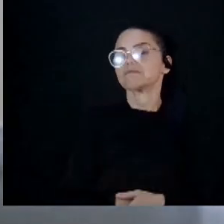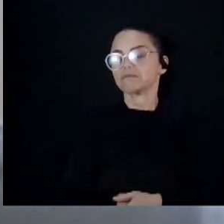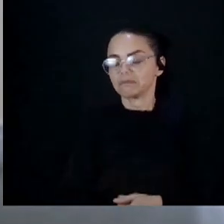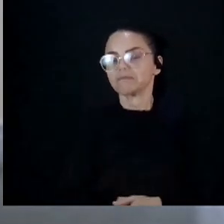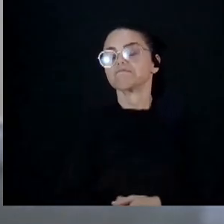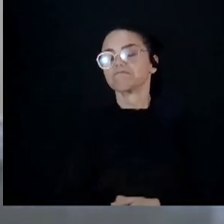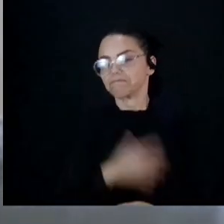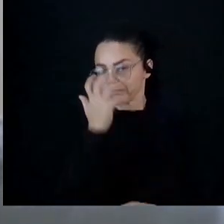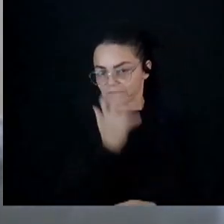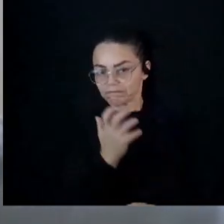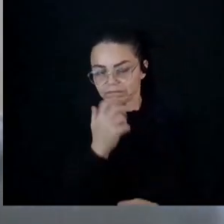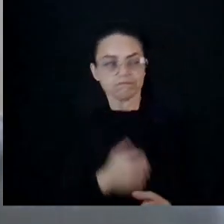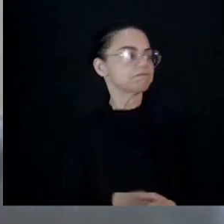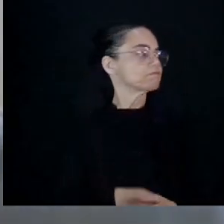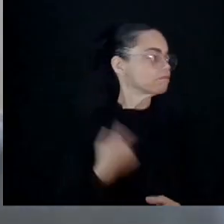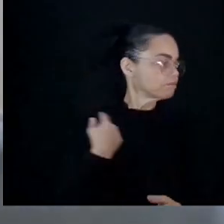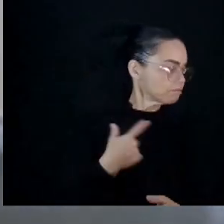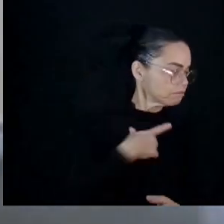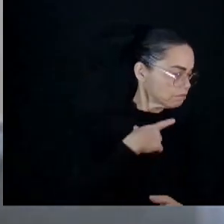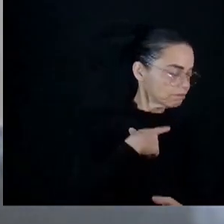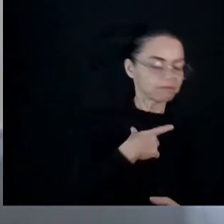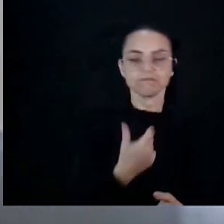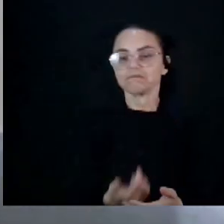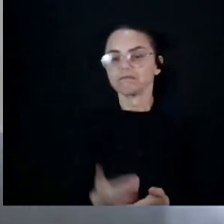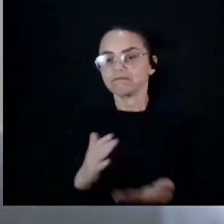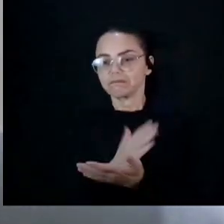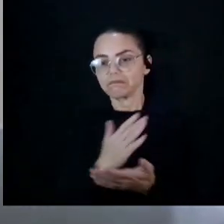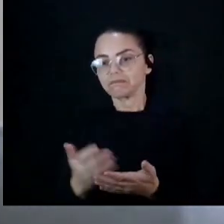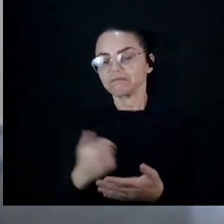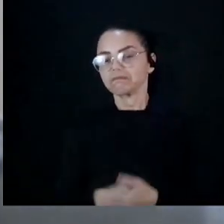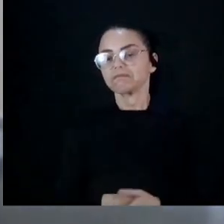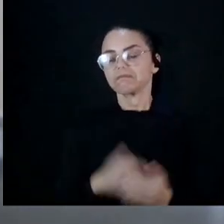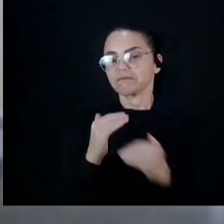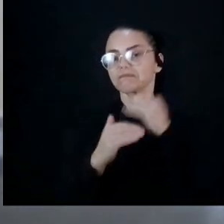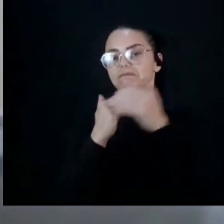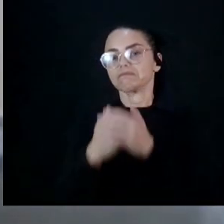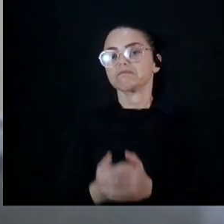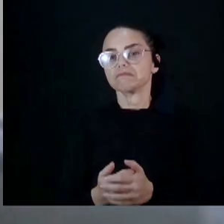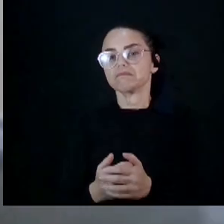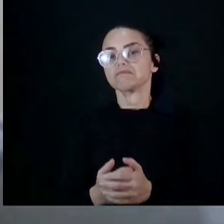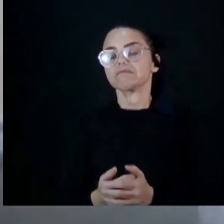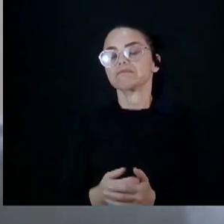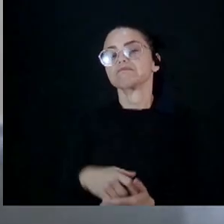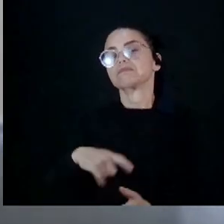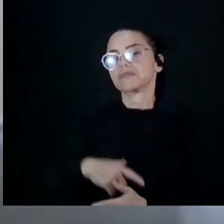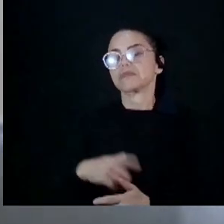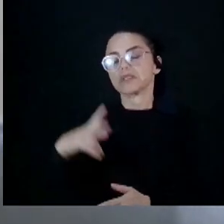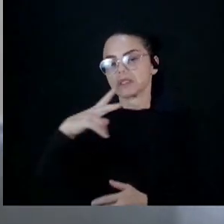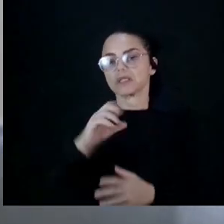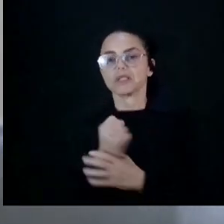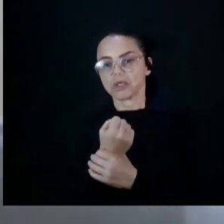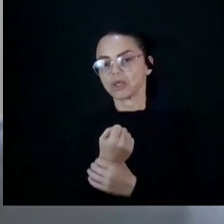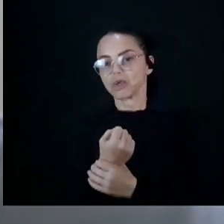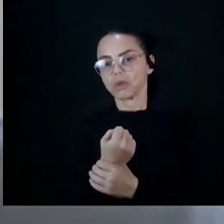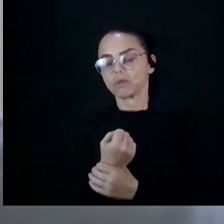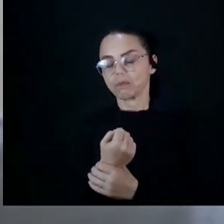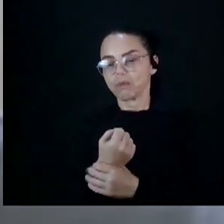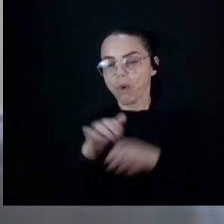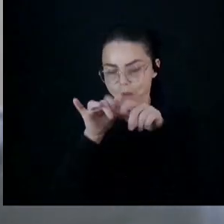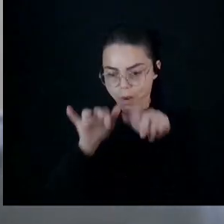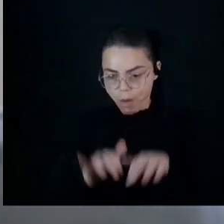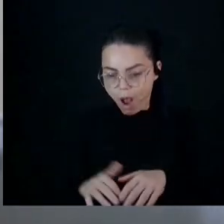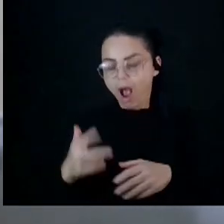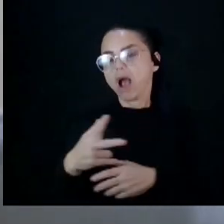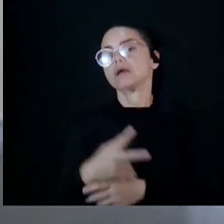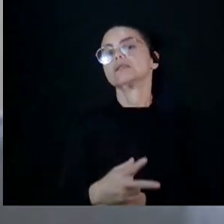né? A gente está tendo alguns avanços aí em termos de LGPD, então, assim, é natural que esses